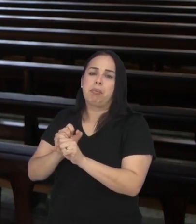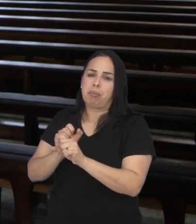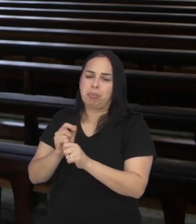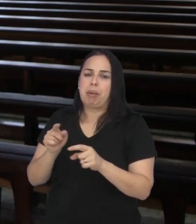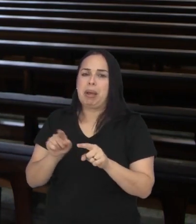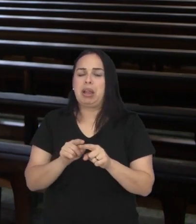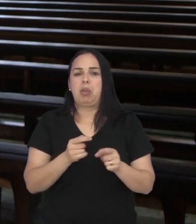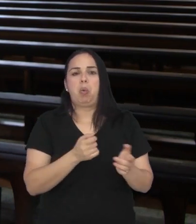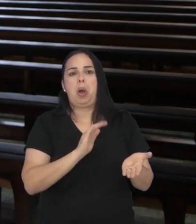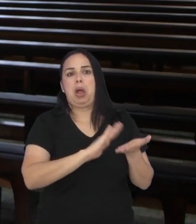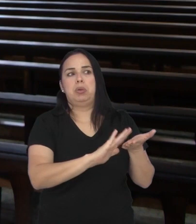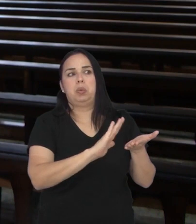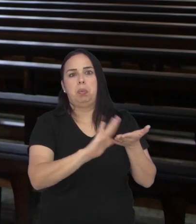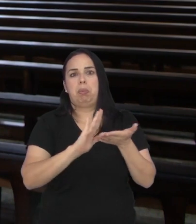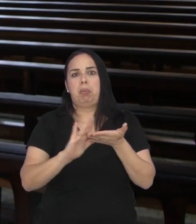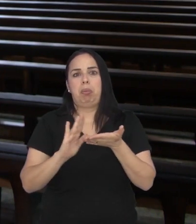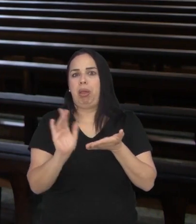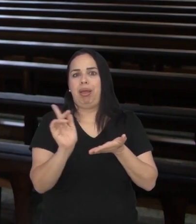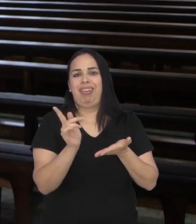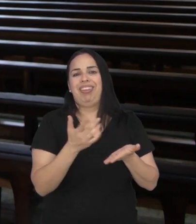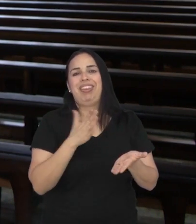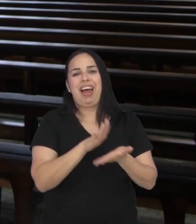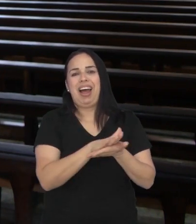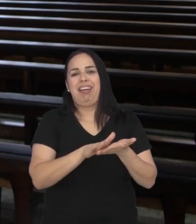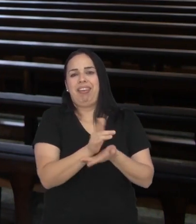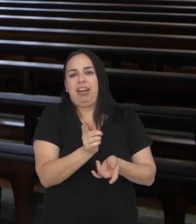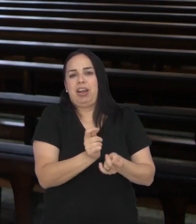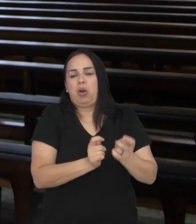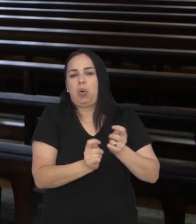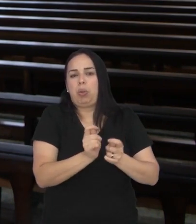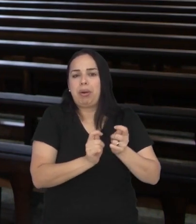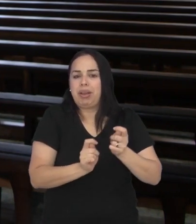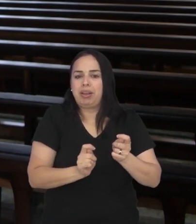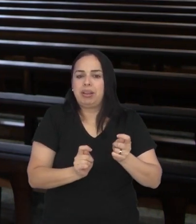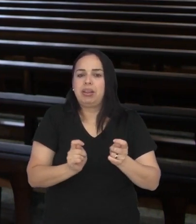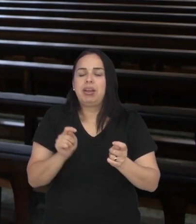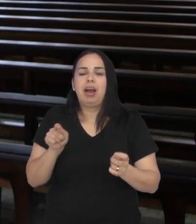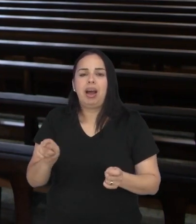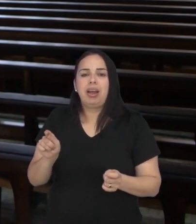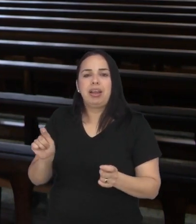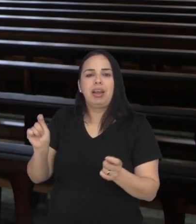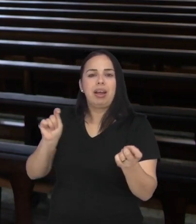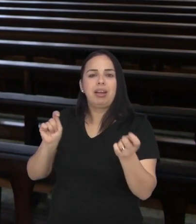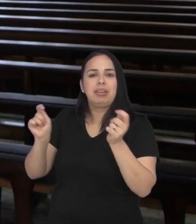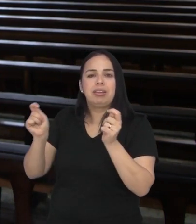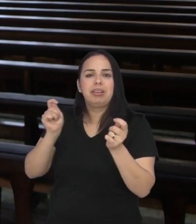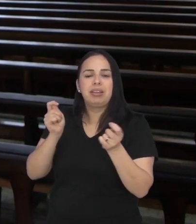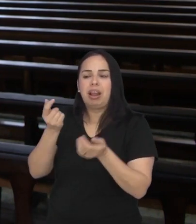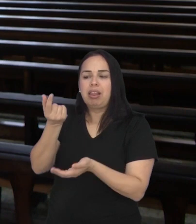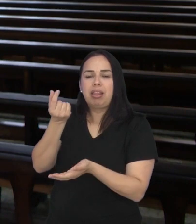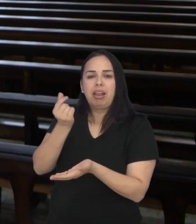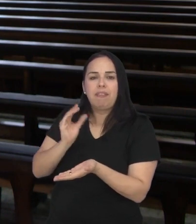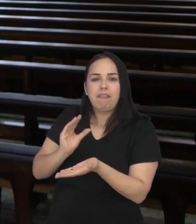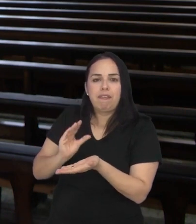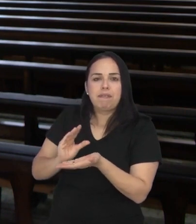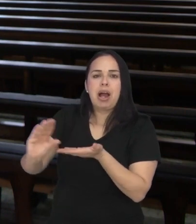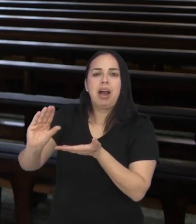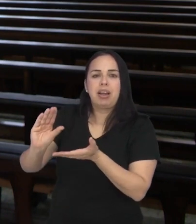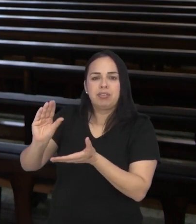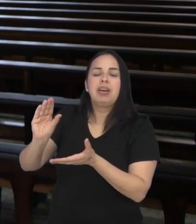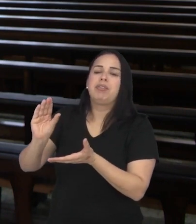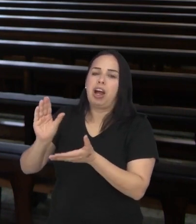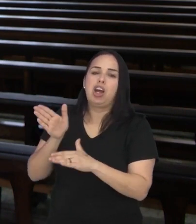caminho é o PEV, o Ponto de Entrega Voluntária. Ao todo temos 15 pontos espalhados pela cidade e a população tem buscado o serviço.